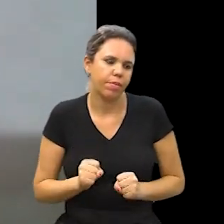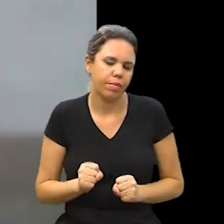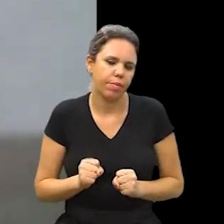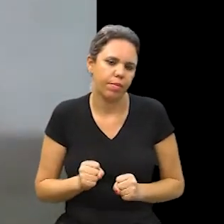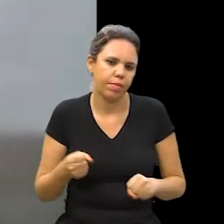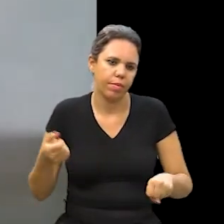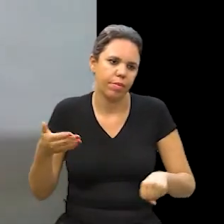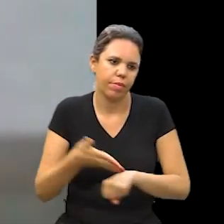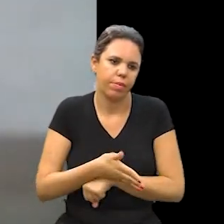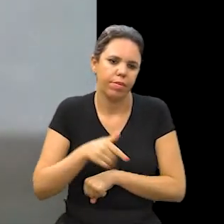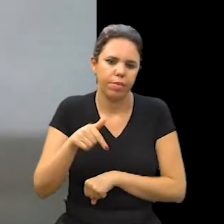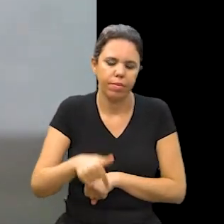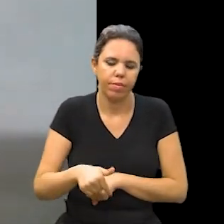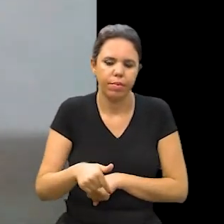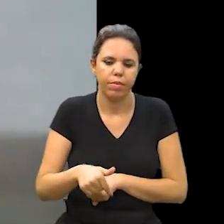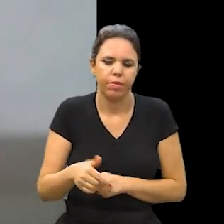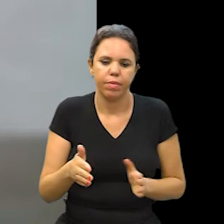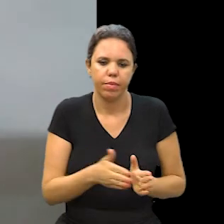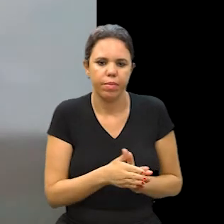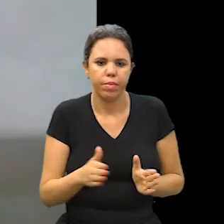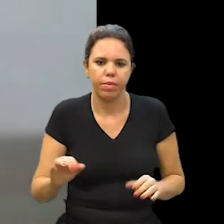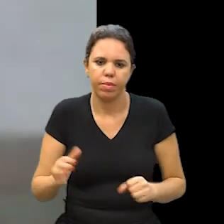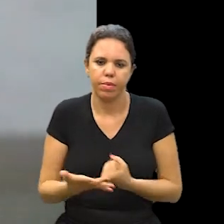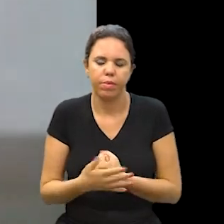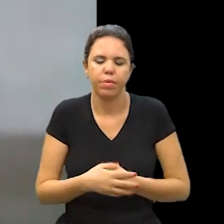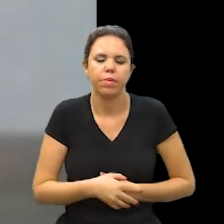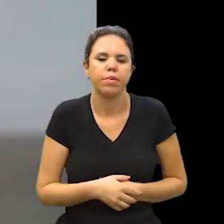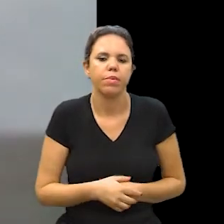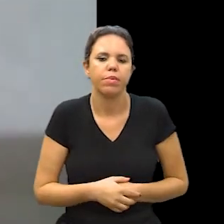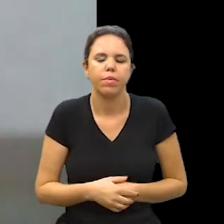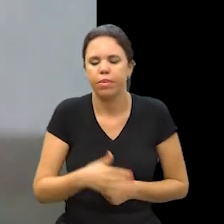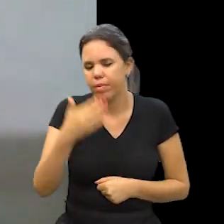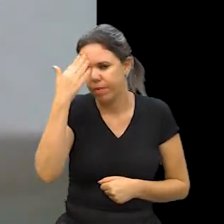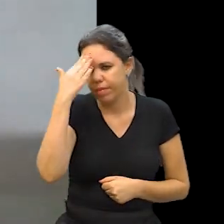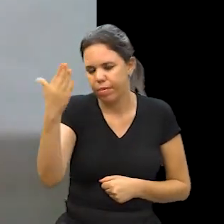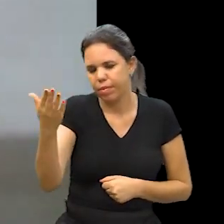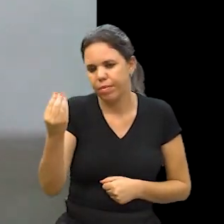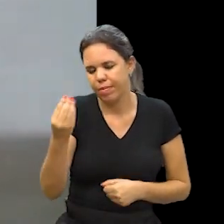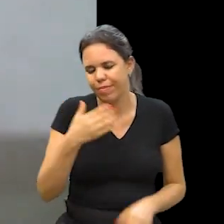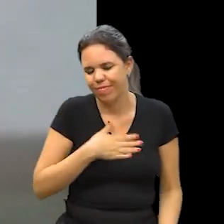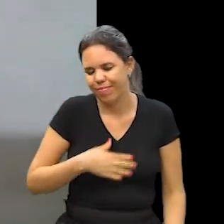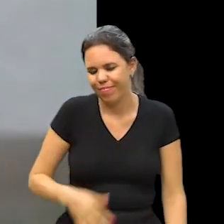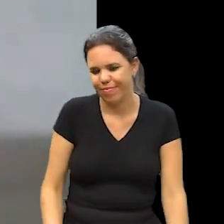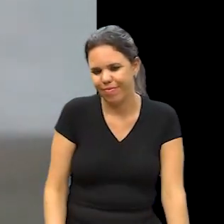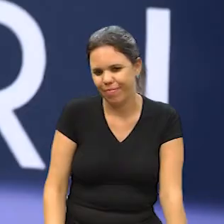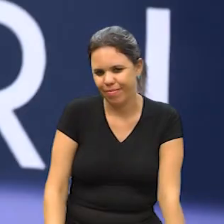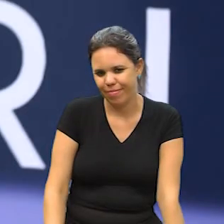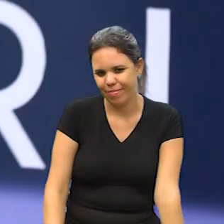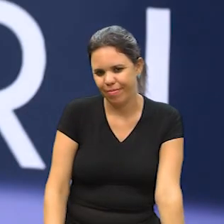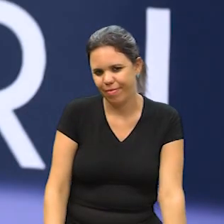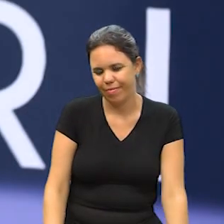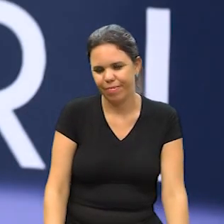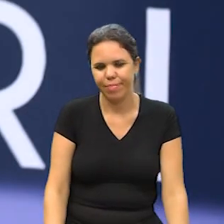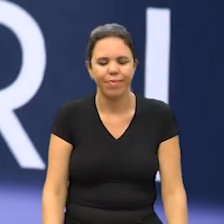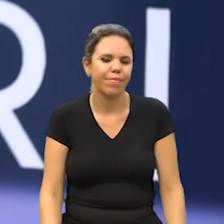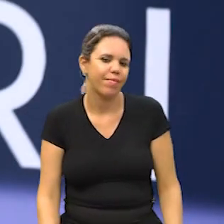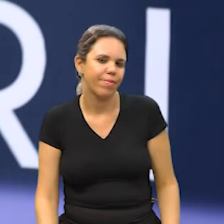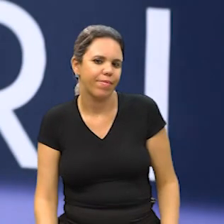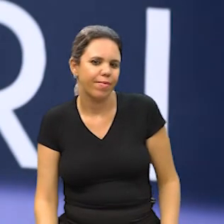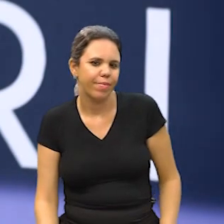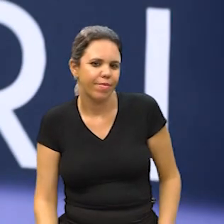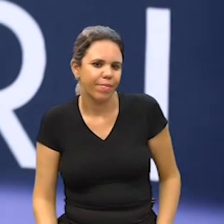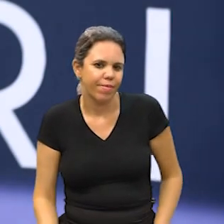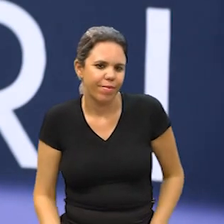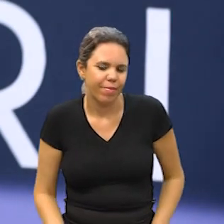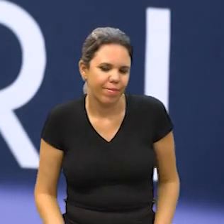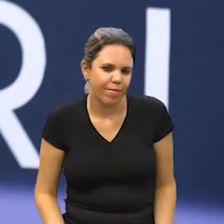nos visitar, quem sabe agora passando a pandemia, né, Eu vou agradeço adorar. muito, tá? Muito Eu obrigada. agradeço, Márcia, até mais, viu? Até